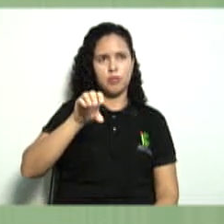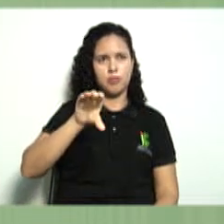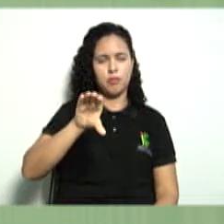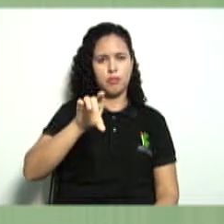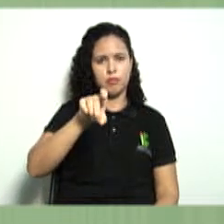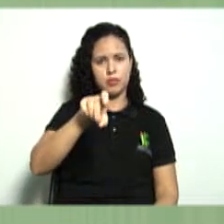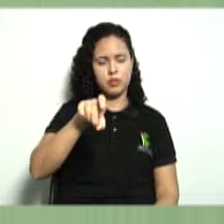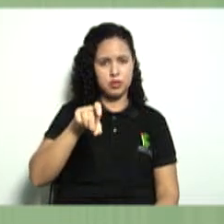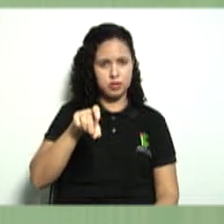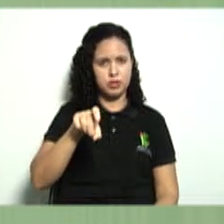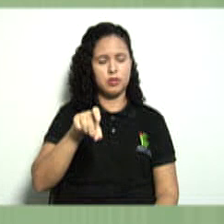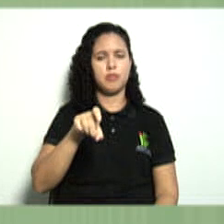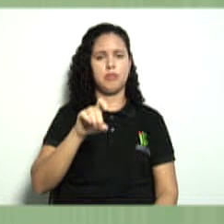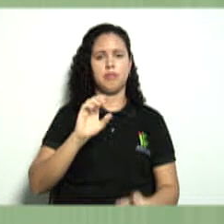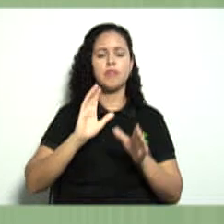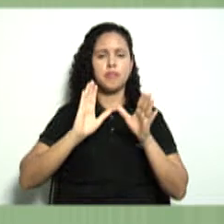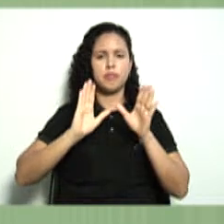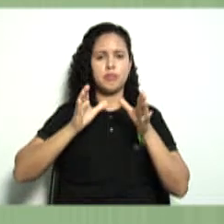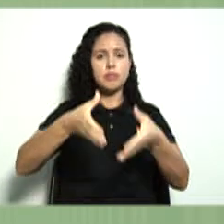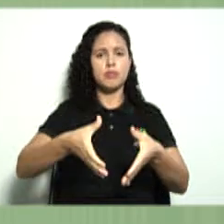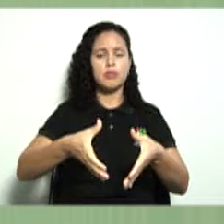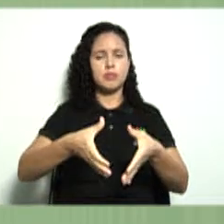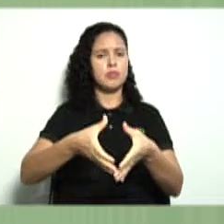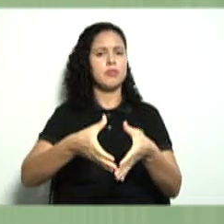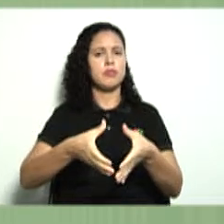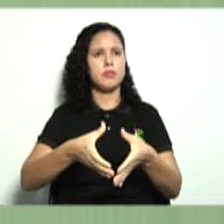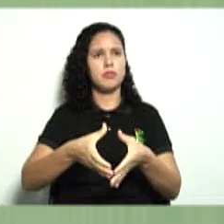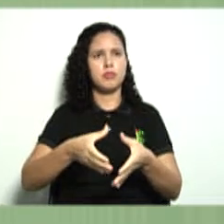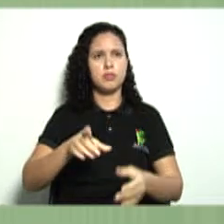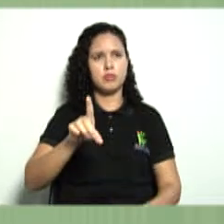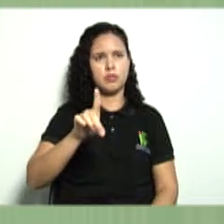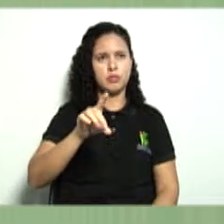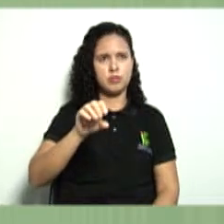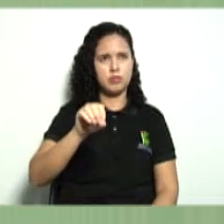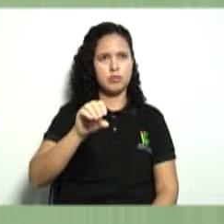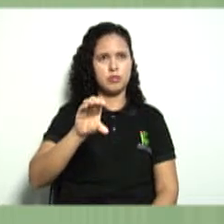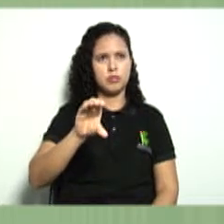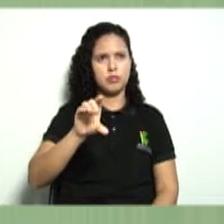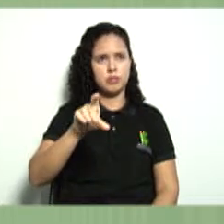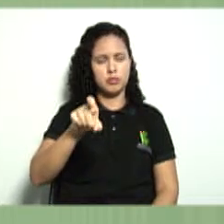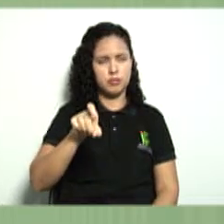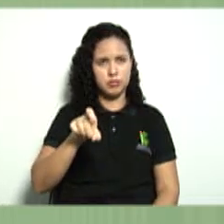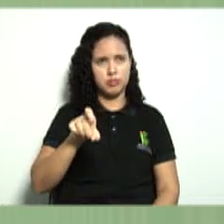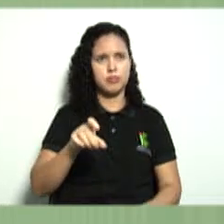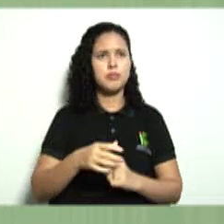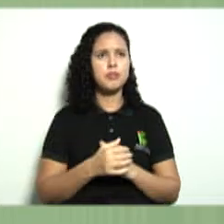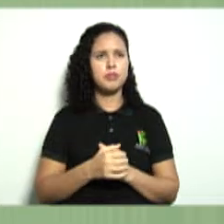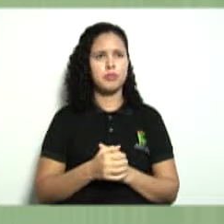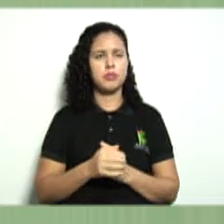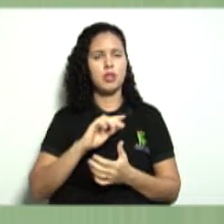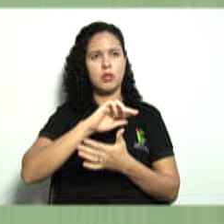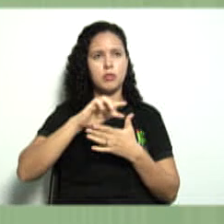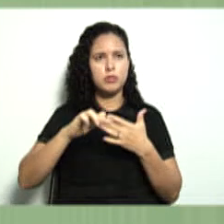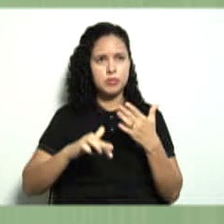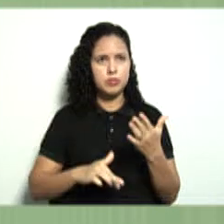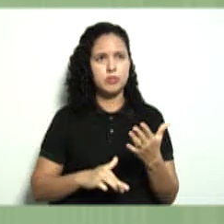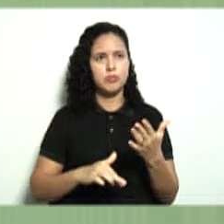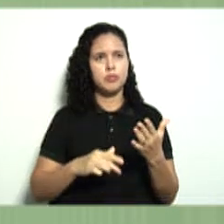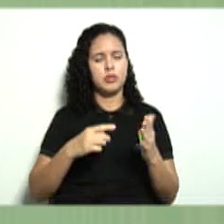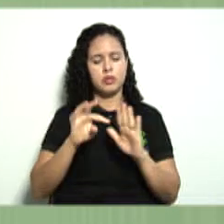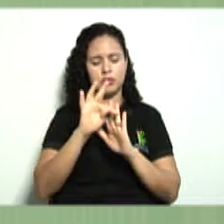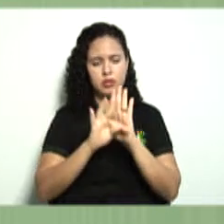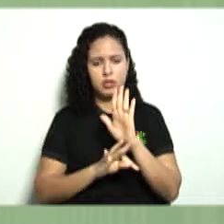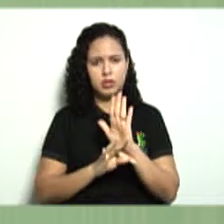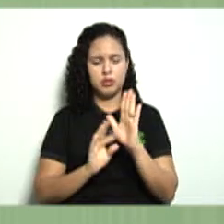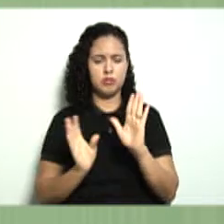texto. Mais específico aqui para o Word 2010 é esse daqui. Tranquilo? Aqui alguns recursos, como processamento de